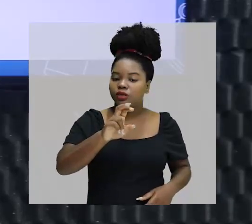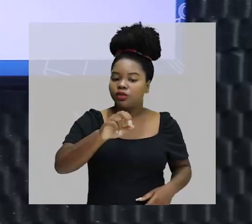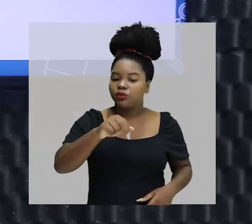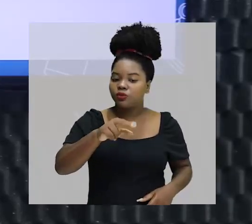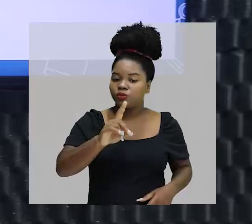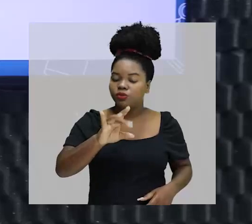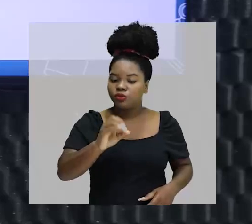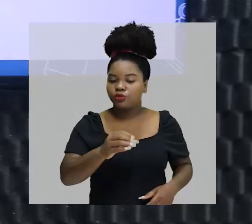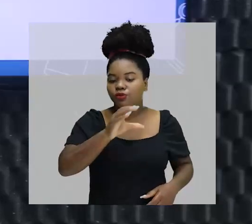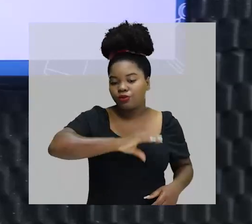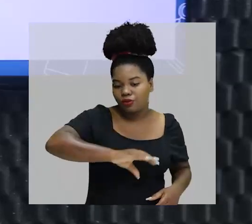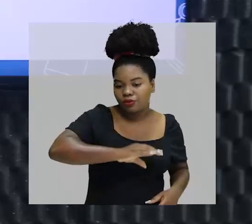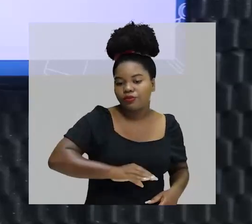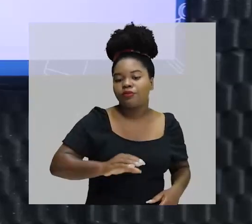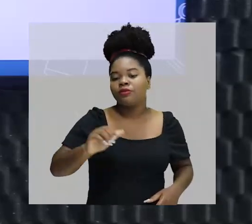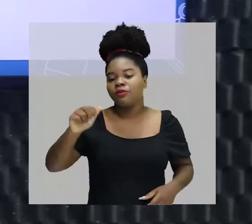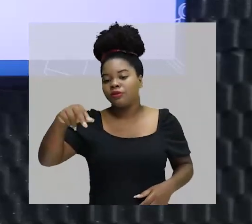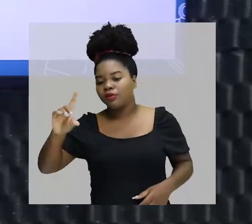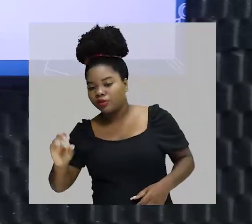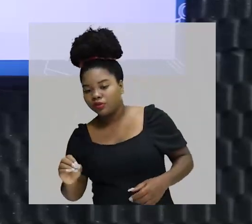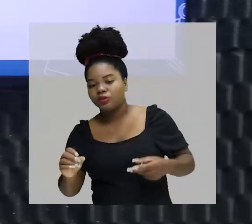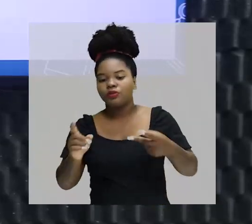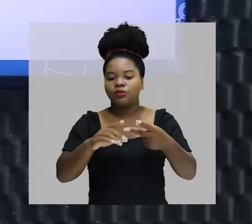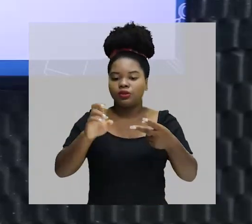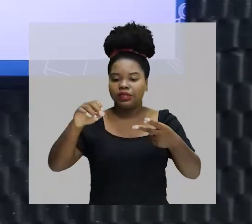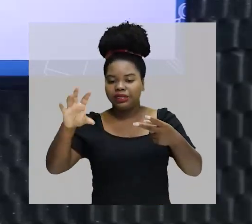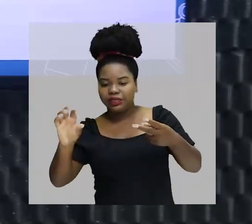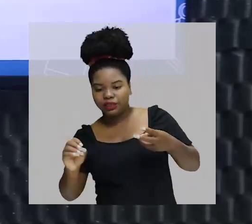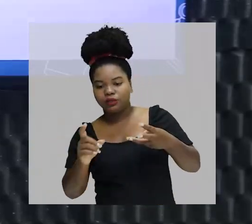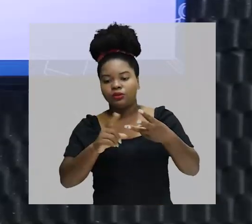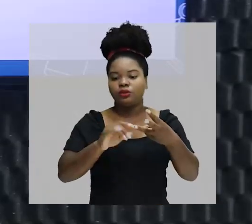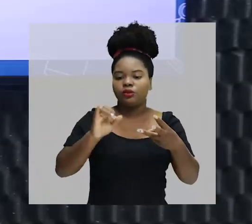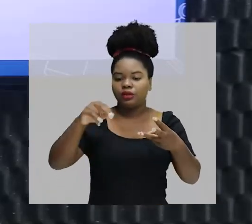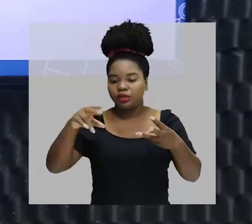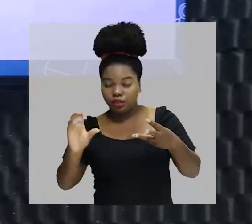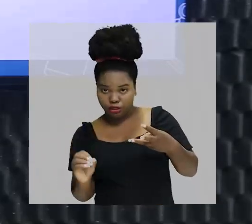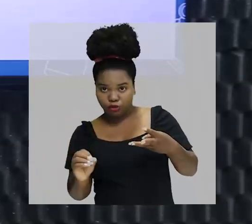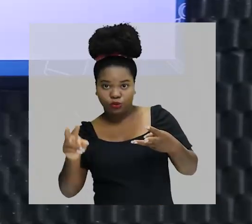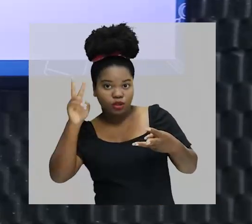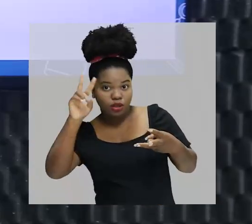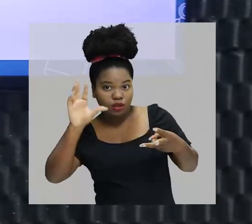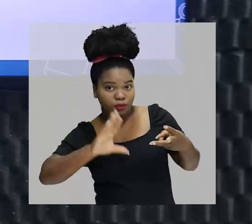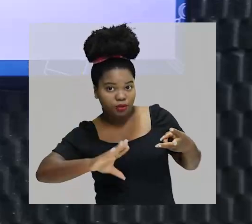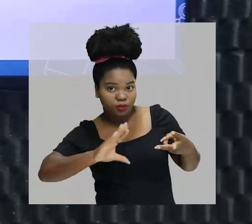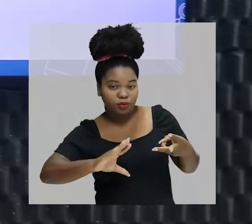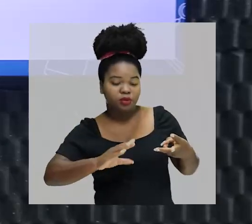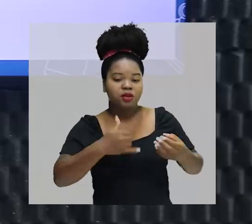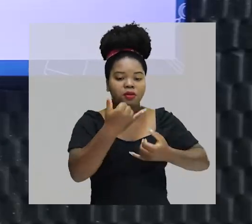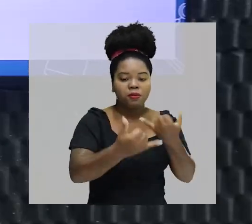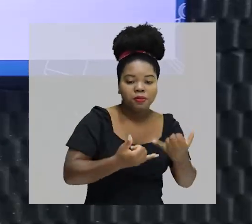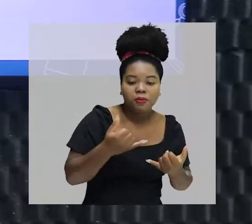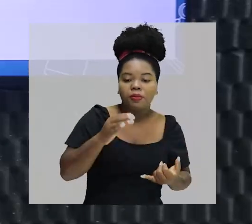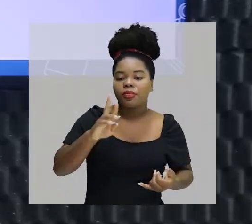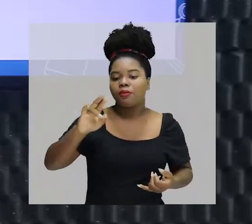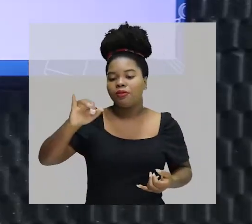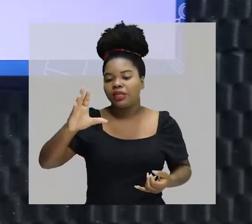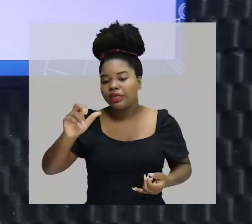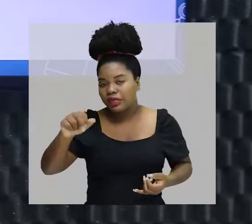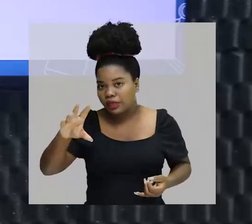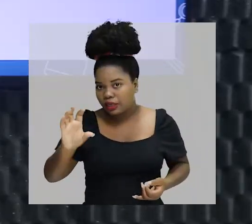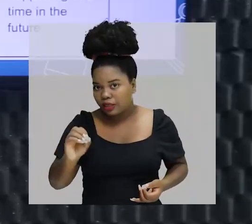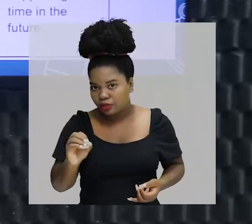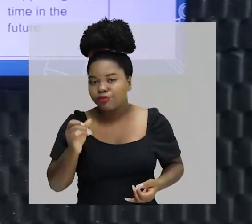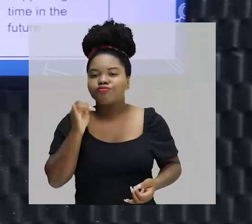Ando, endo, indo. Jogando, falando, brincando, assistindo. Tá?